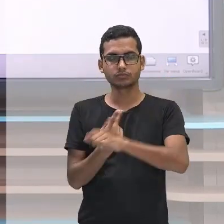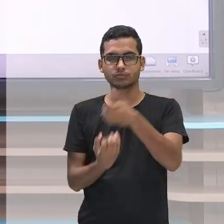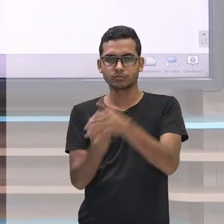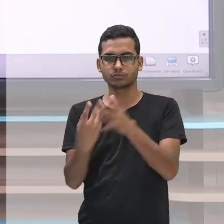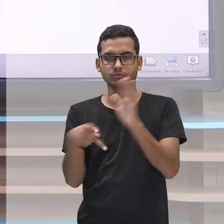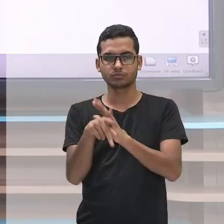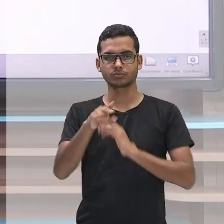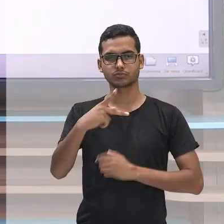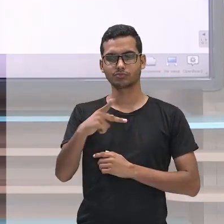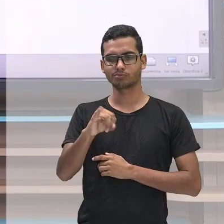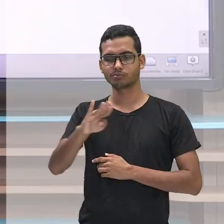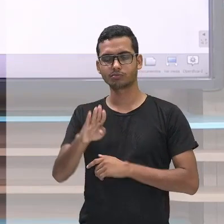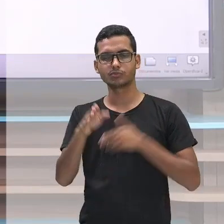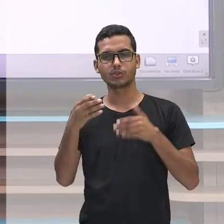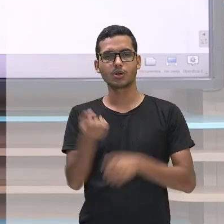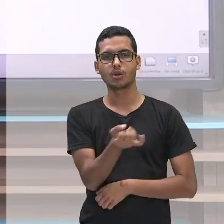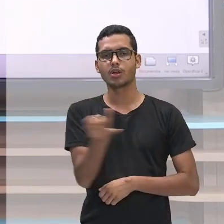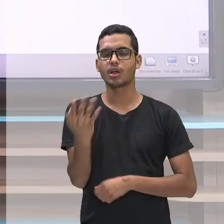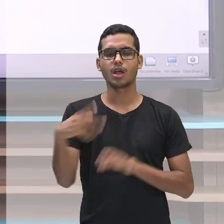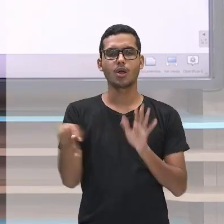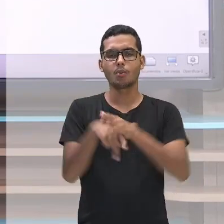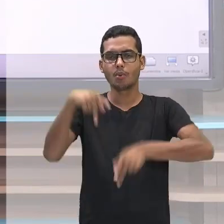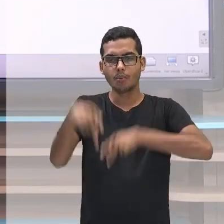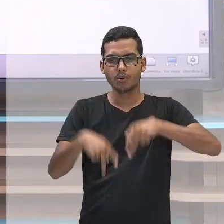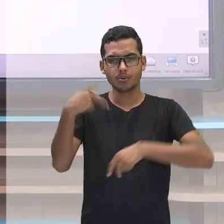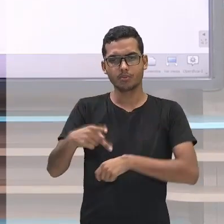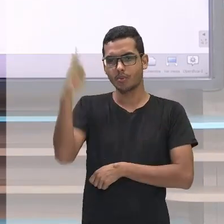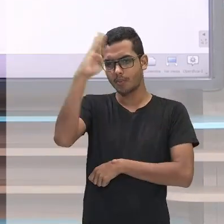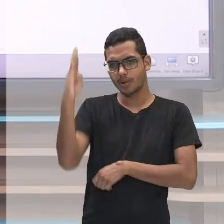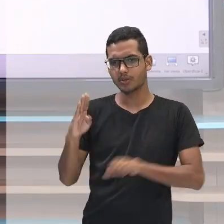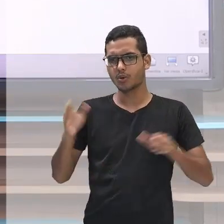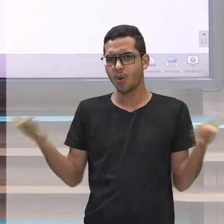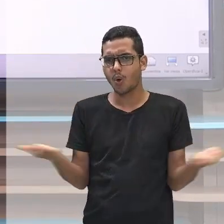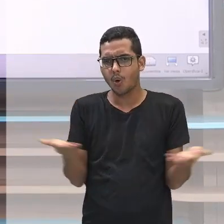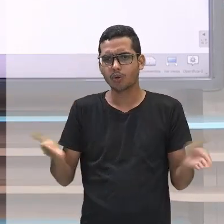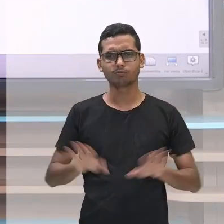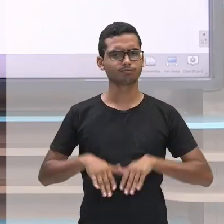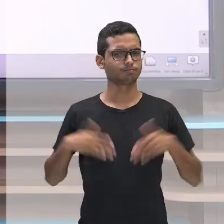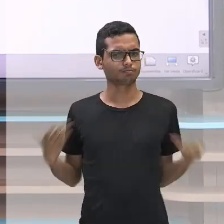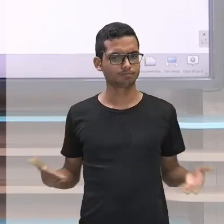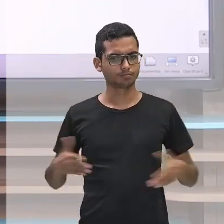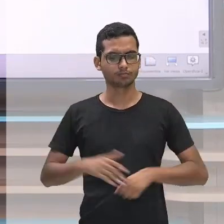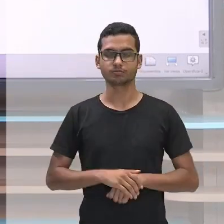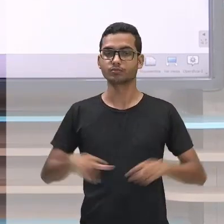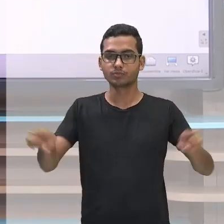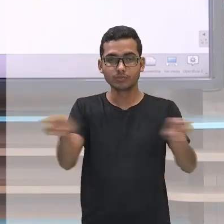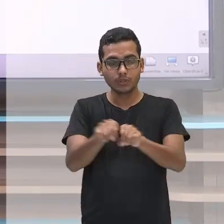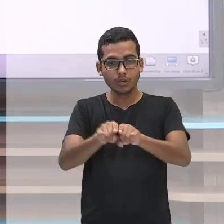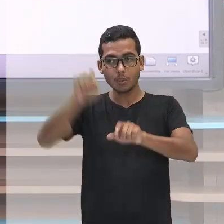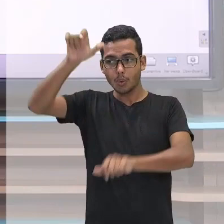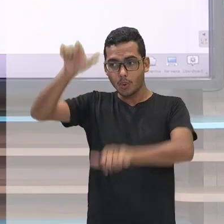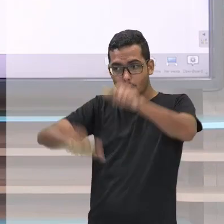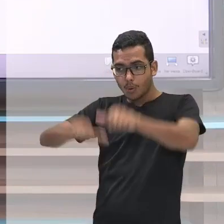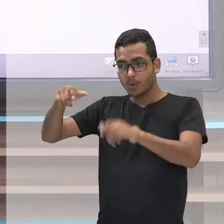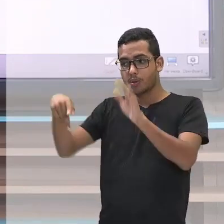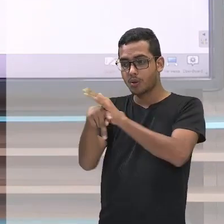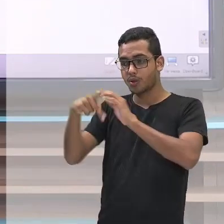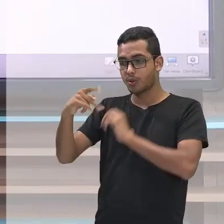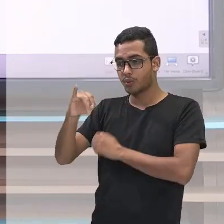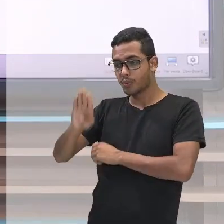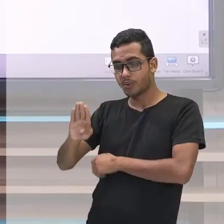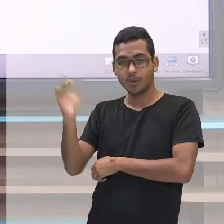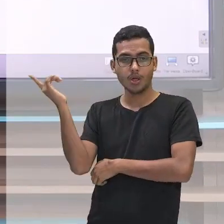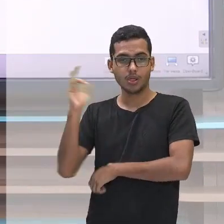população. Qual é a população do Brasil hoje? Ou então, nesse período que eu estou analisando ali o PIB. E aí você faz